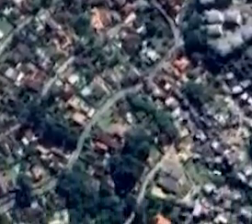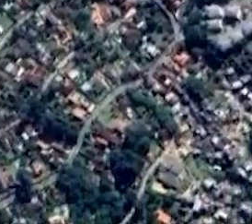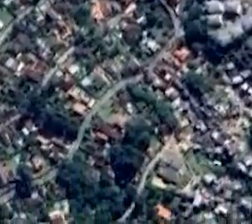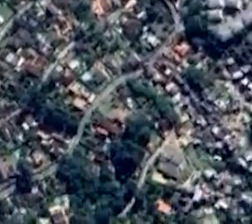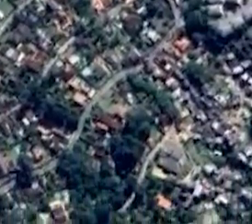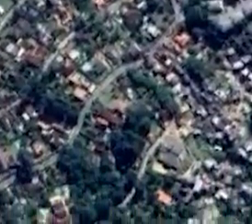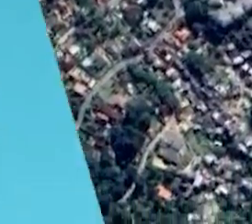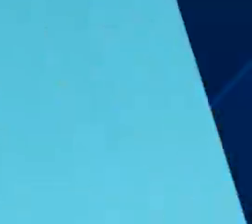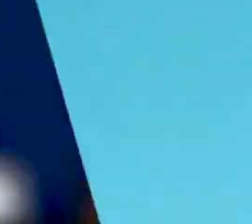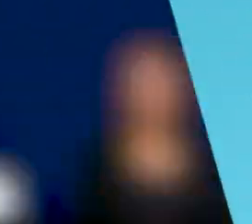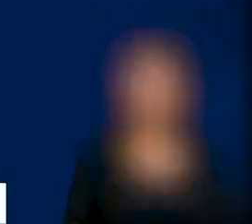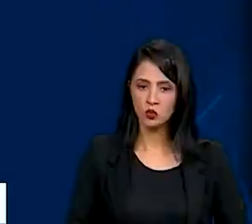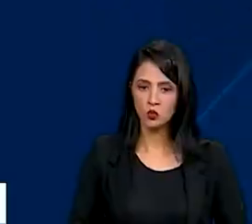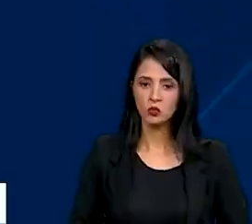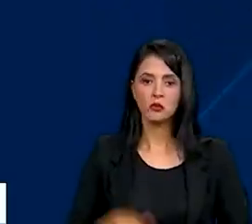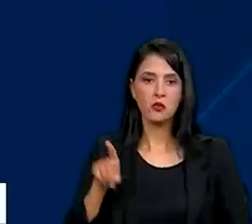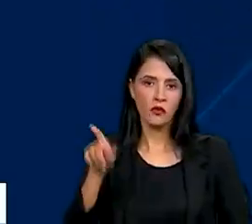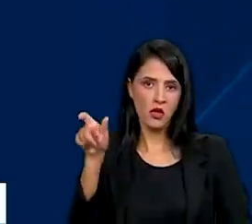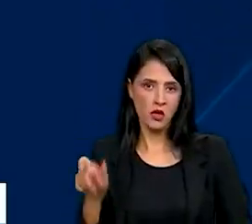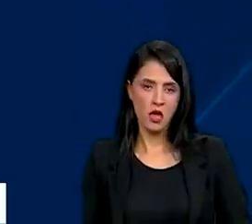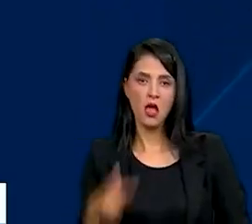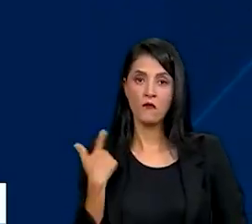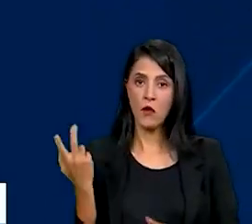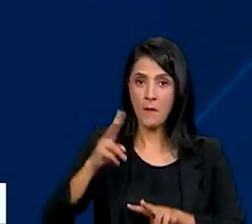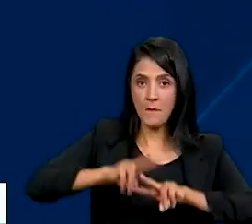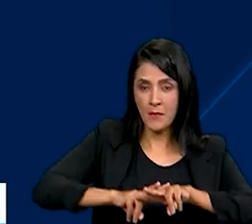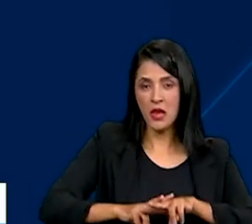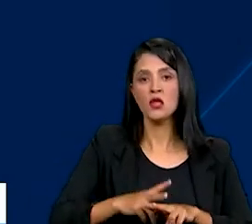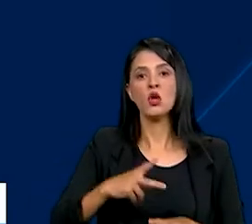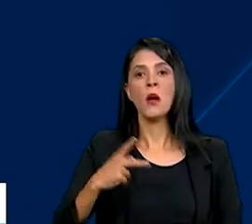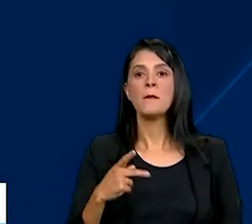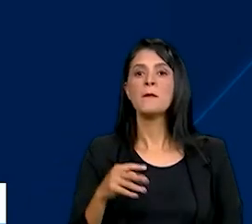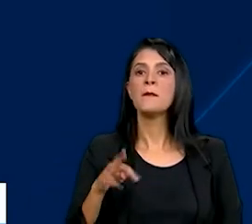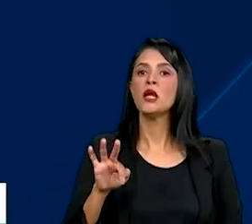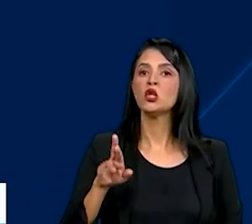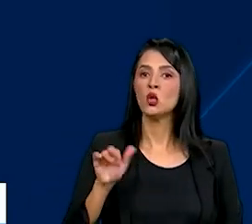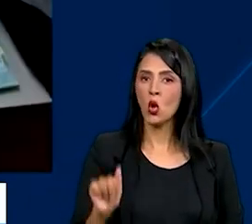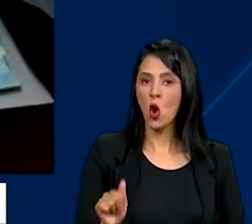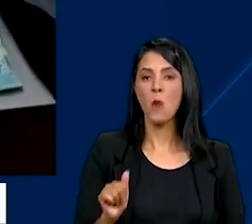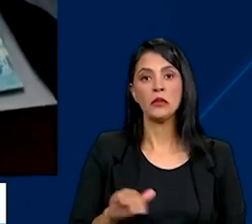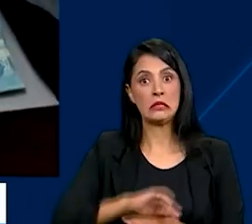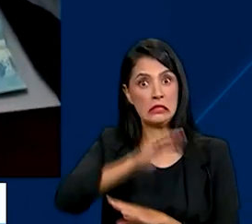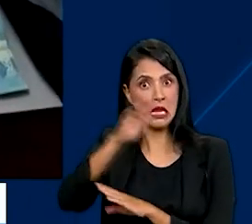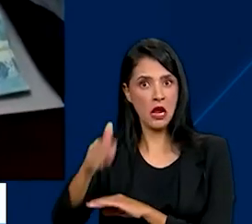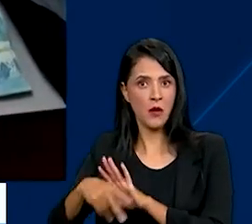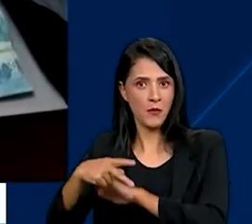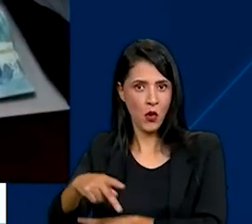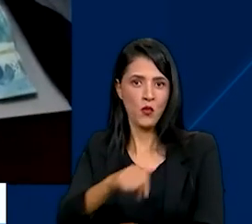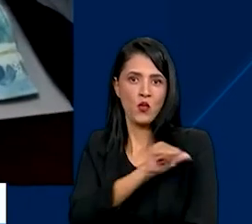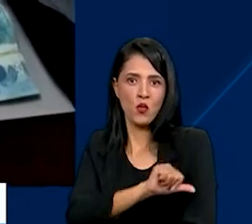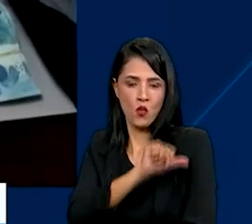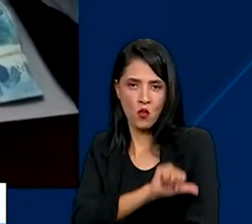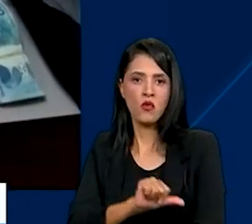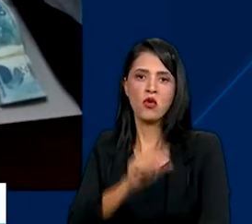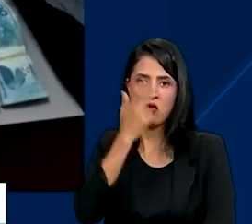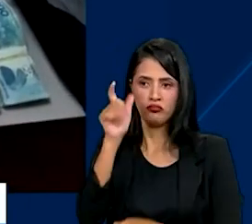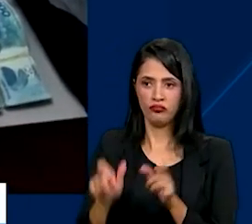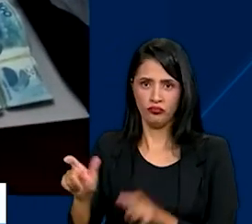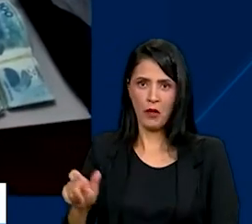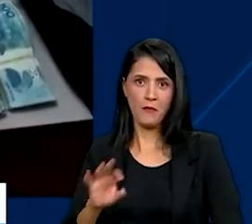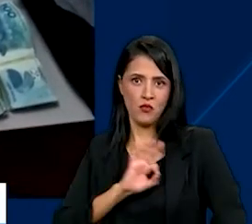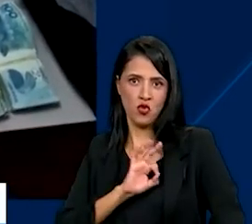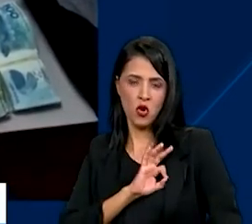do Jornal Regional. Por determinação do ministro Alexandre de Moraes do Supremo Tribunal Federal, o STF, em razão